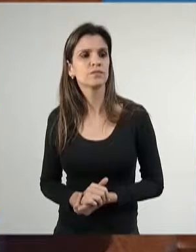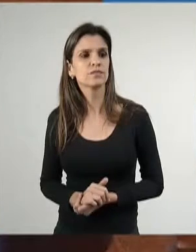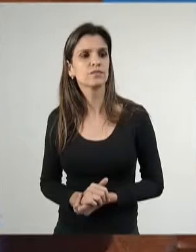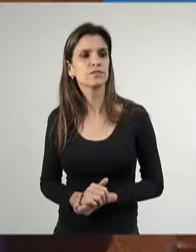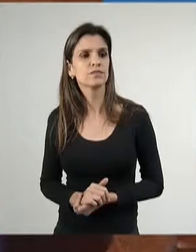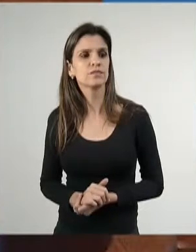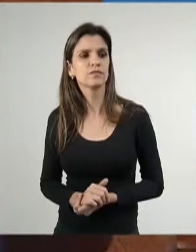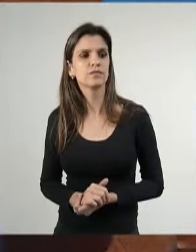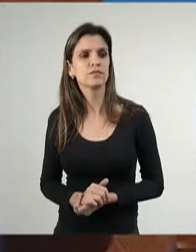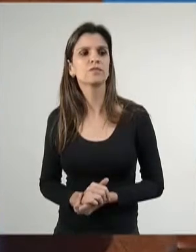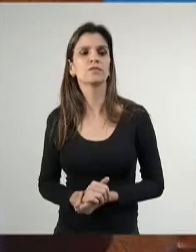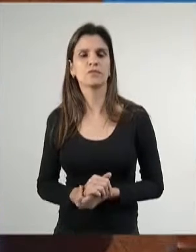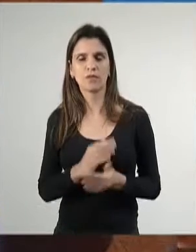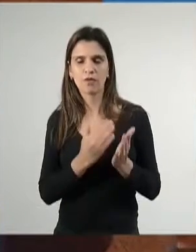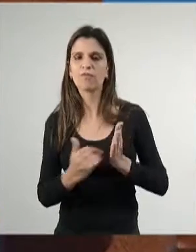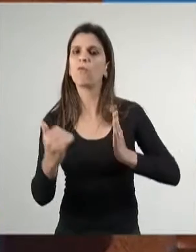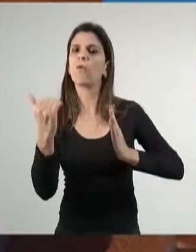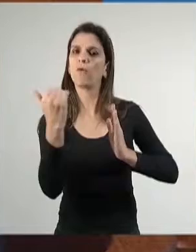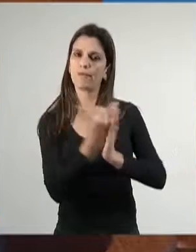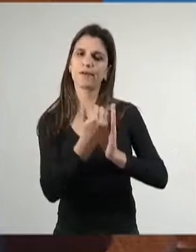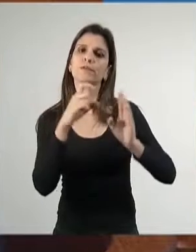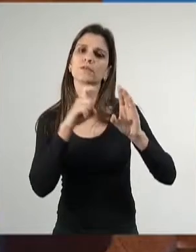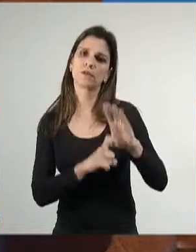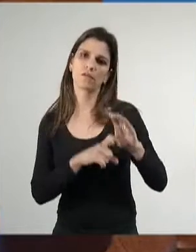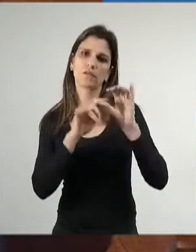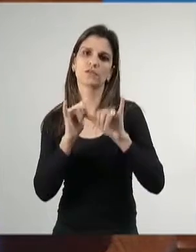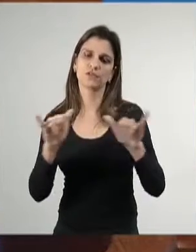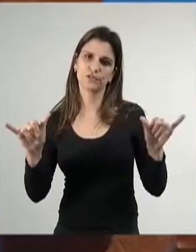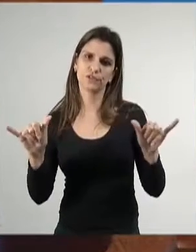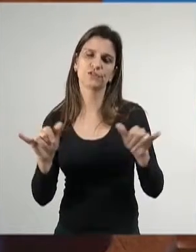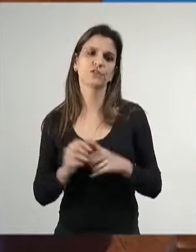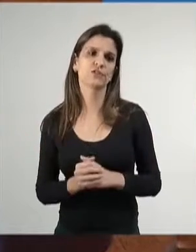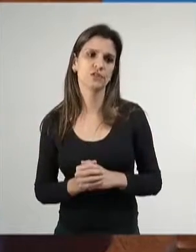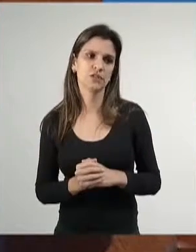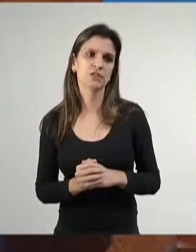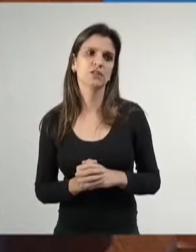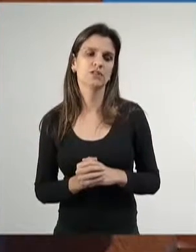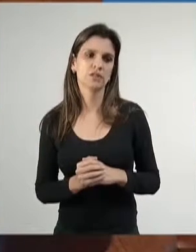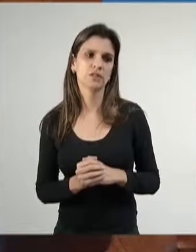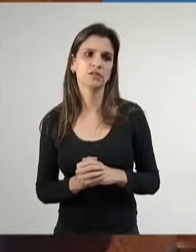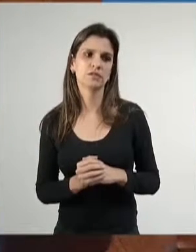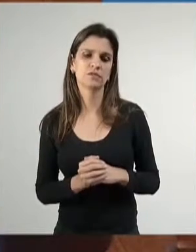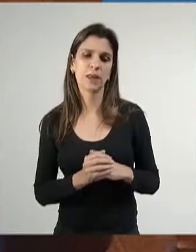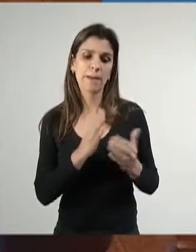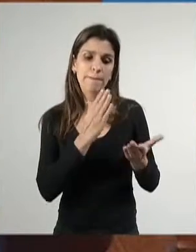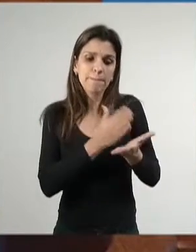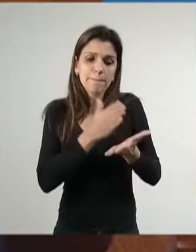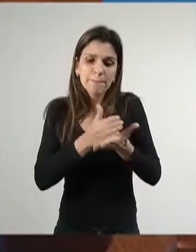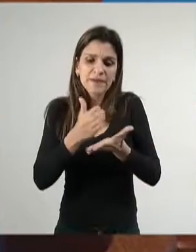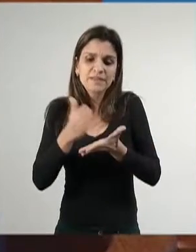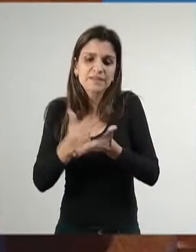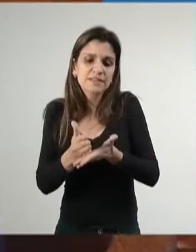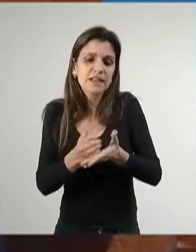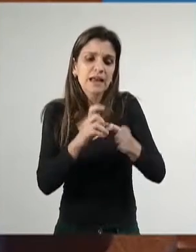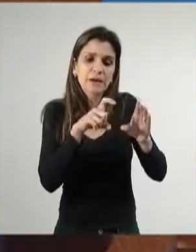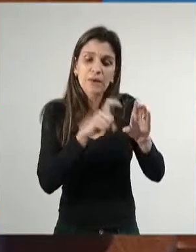do ano e início deste ano, muitas pessoas parcelaram, inclusive estão pagando esse parcelamento, e a ANEEL